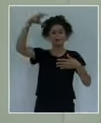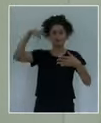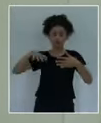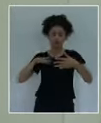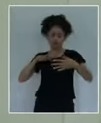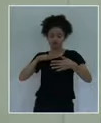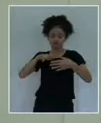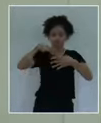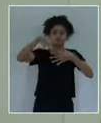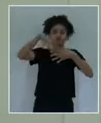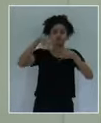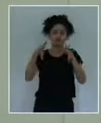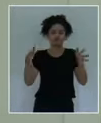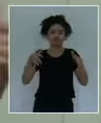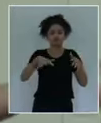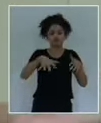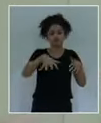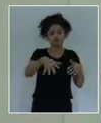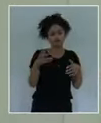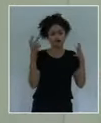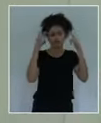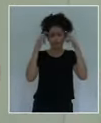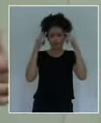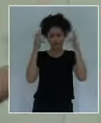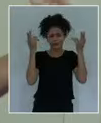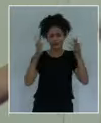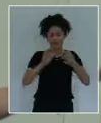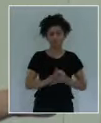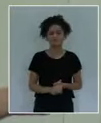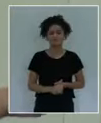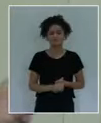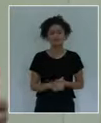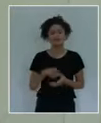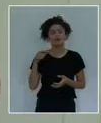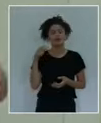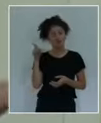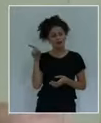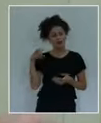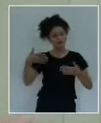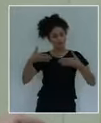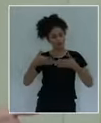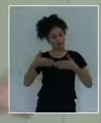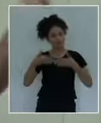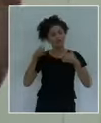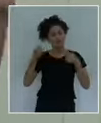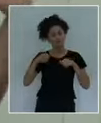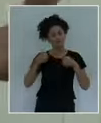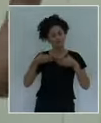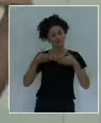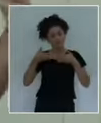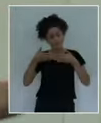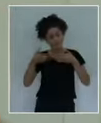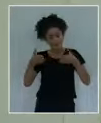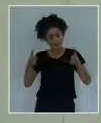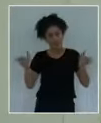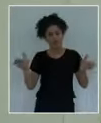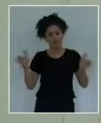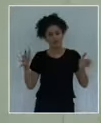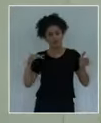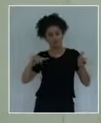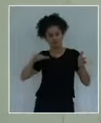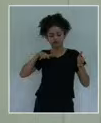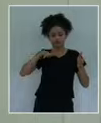fala que vai abrir comporta ou deixar de abrir comporta. Logicamente que as comportas vão ser abertas, porque a água tem que chegar e tem que vir embora, mas não